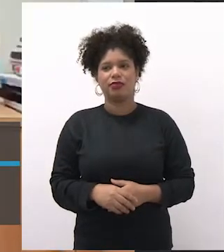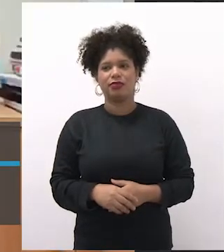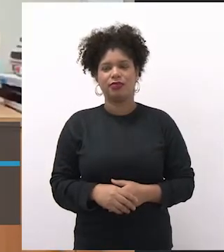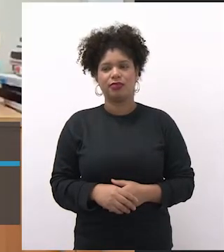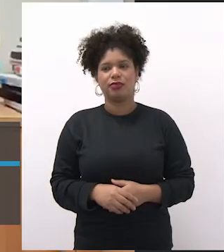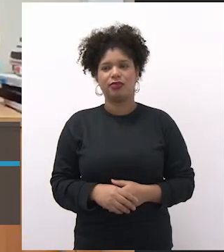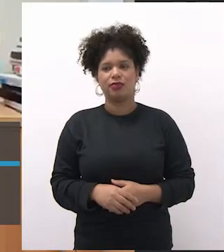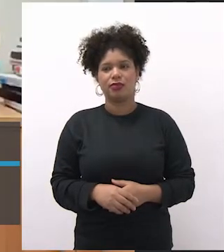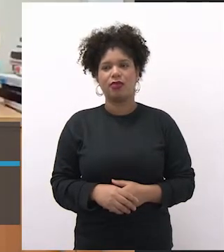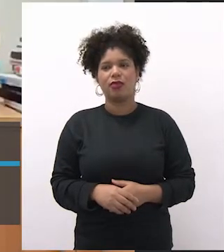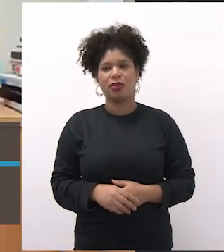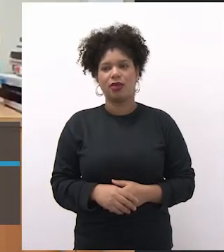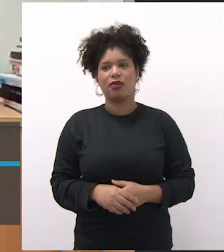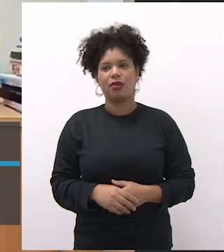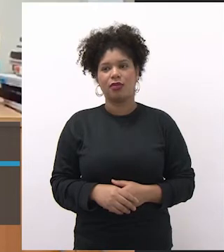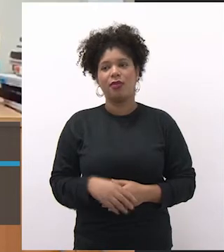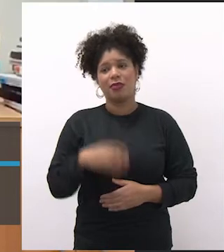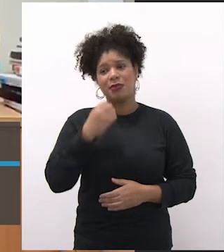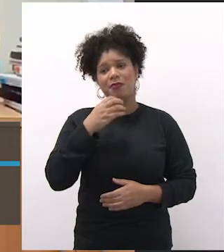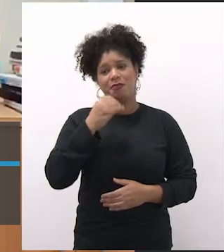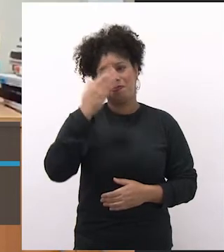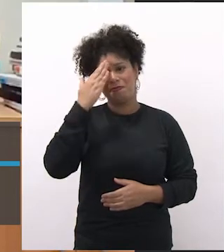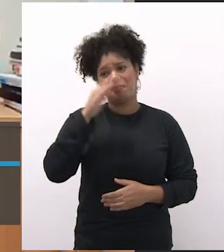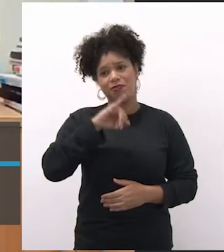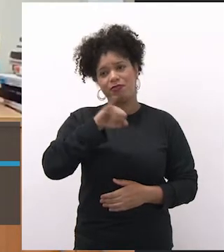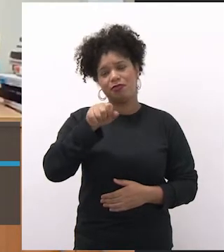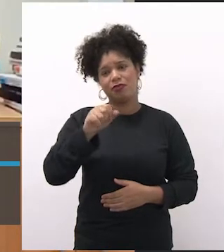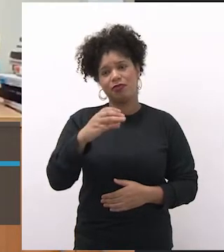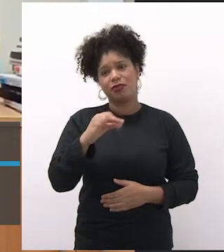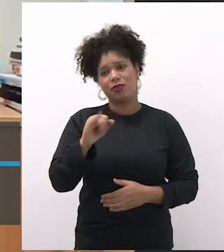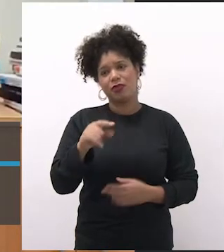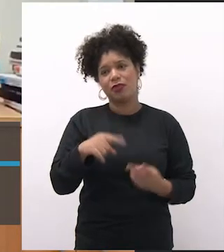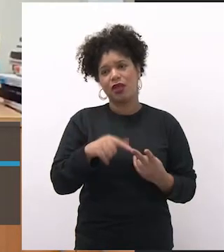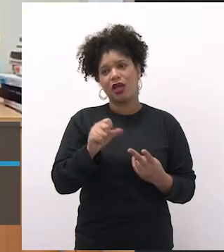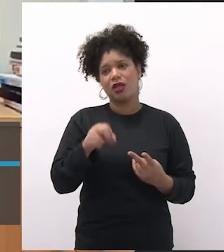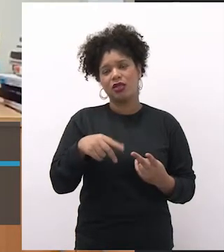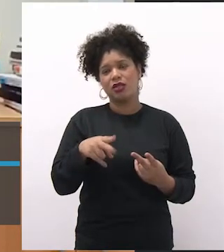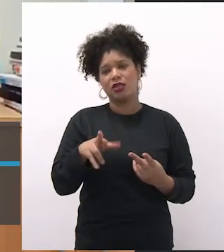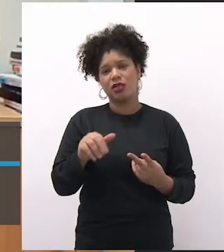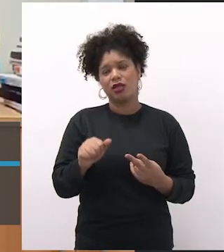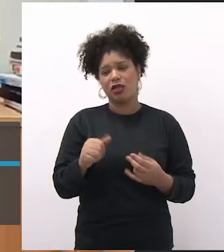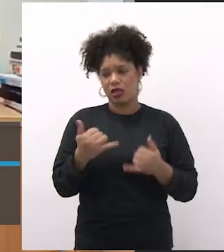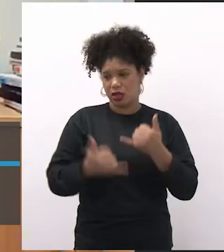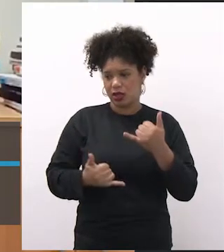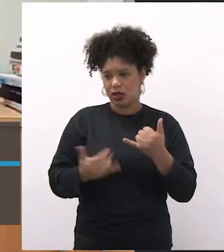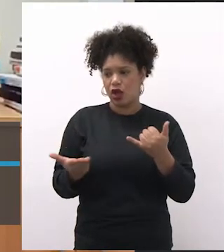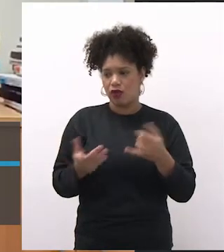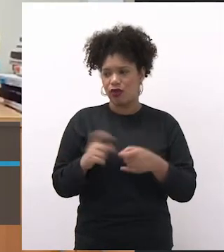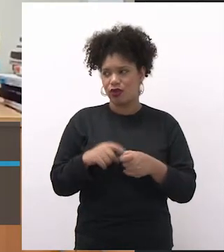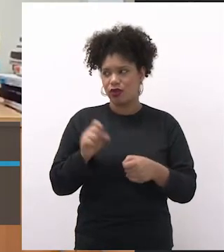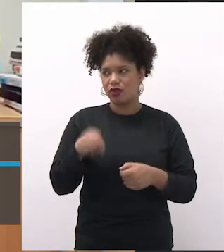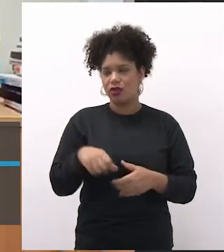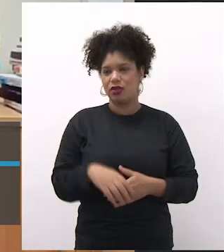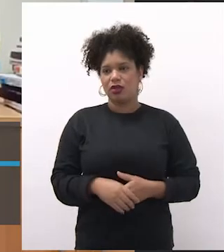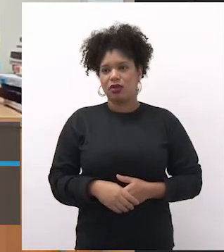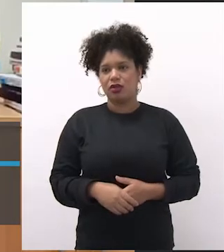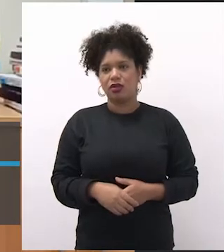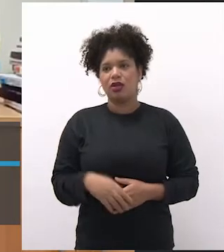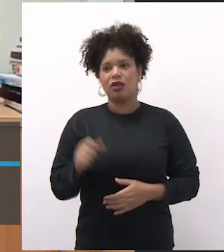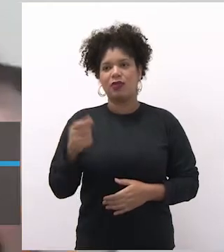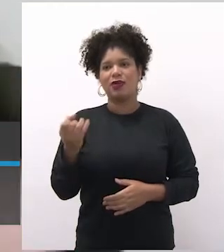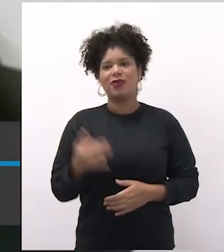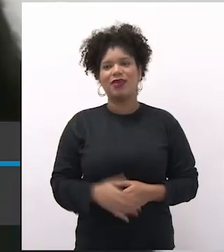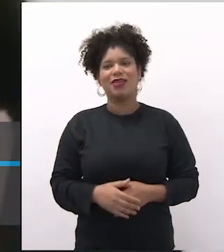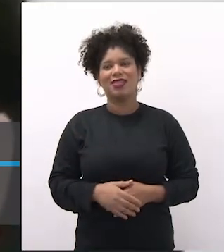Bacana, Jaci. Bom, a Sandra tinha caído, acho que voltou, né? Se ela quiser comentar um